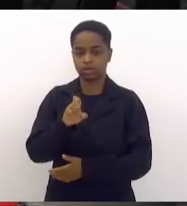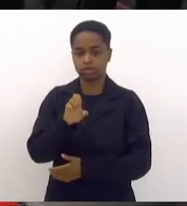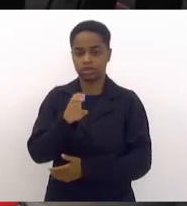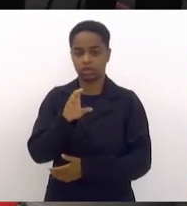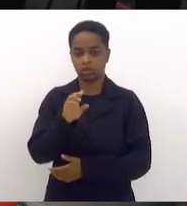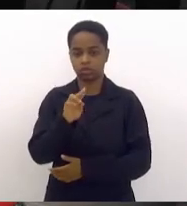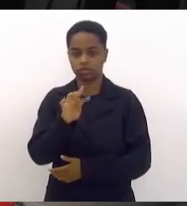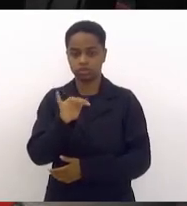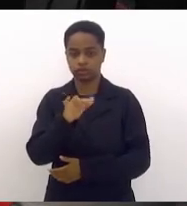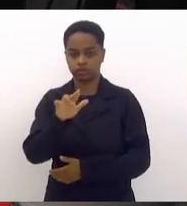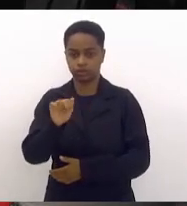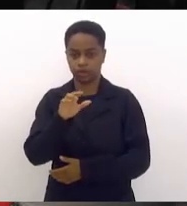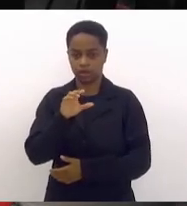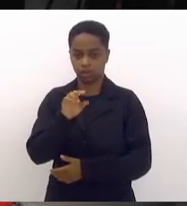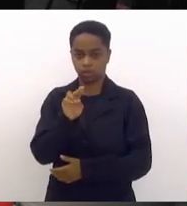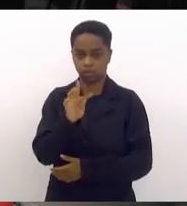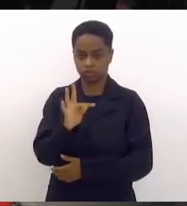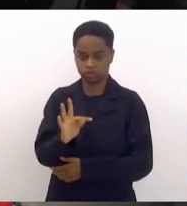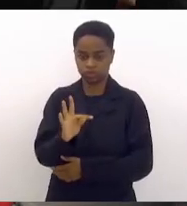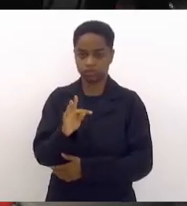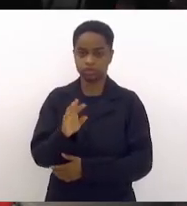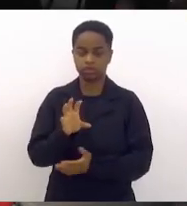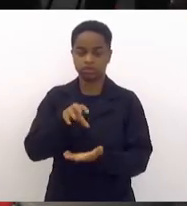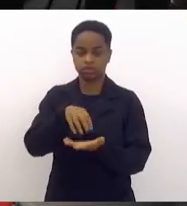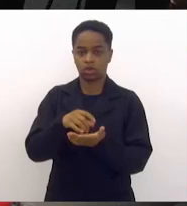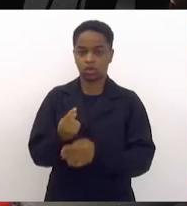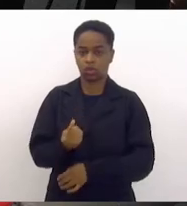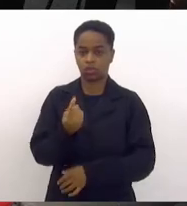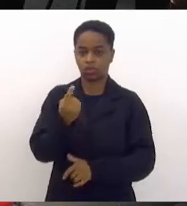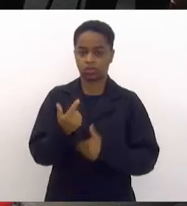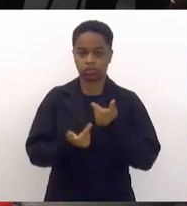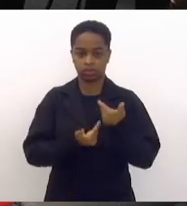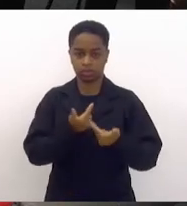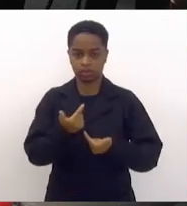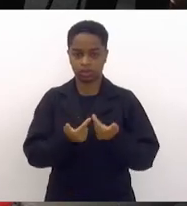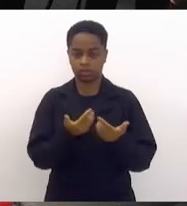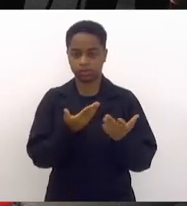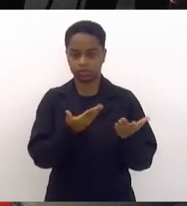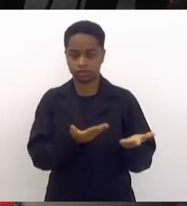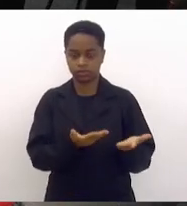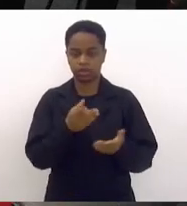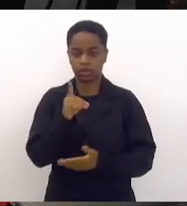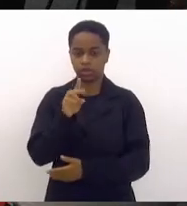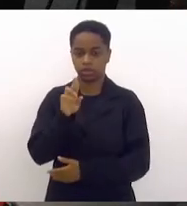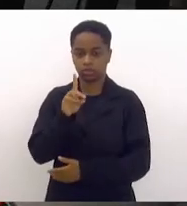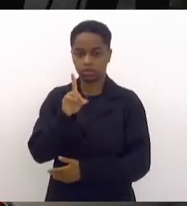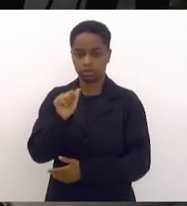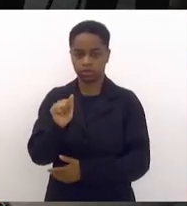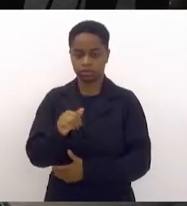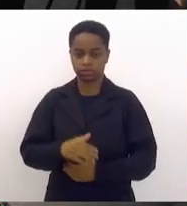Cut Central Única dos Trabalhadores a senhora Duda